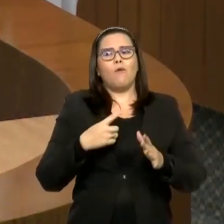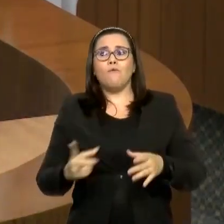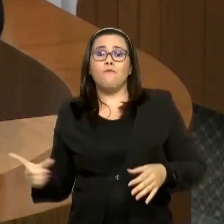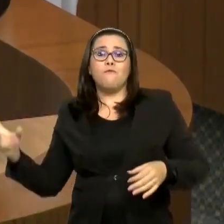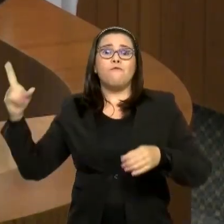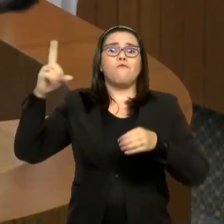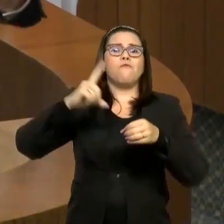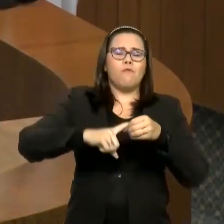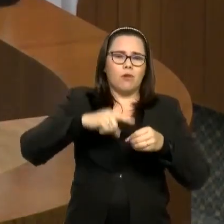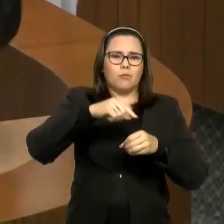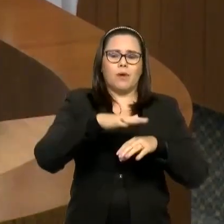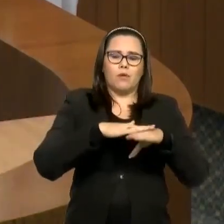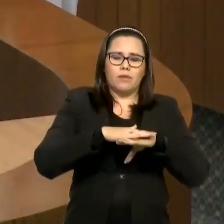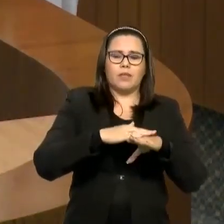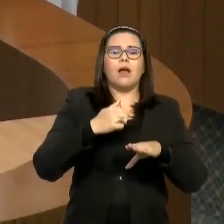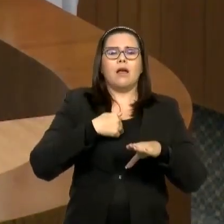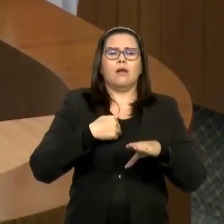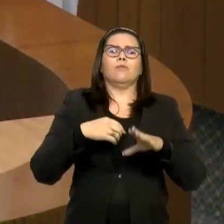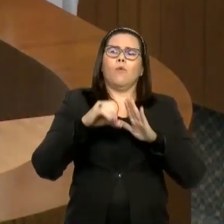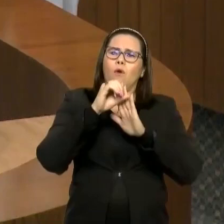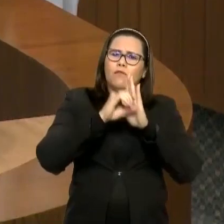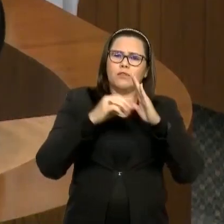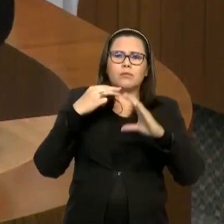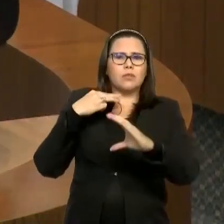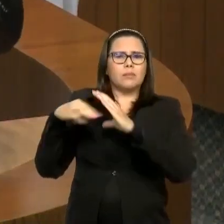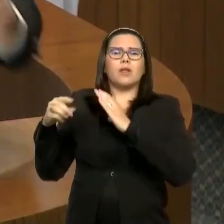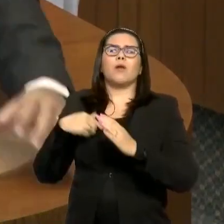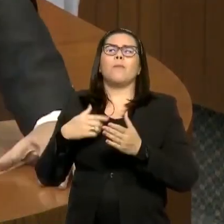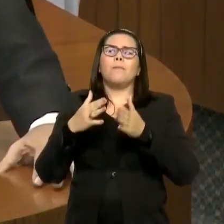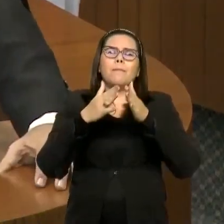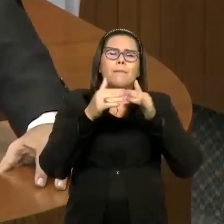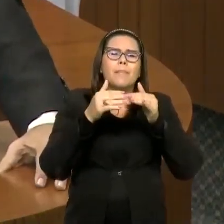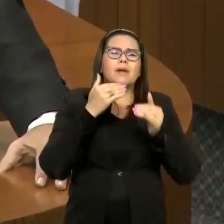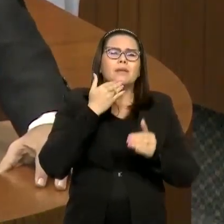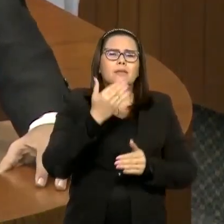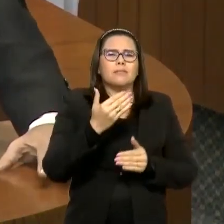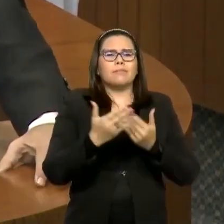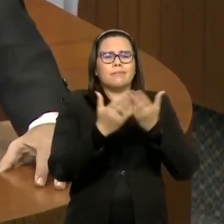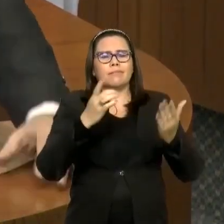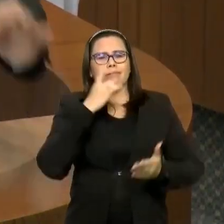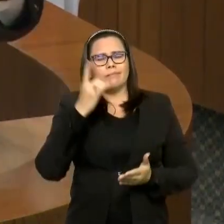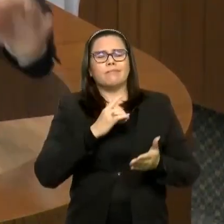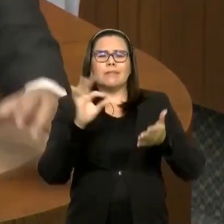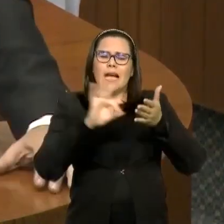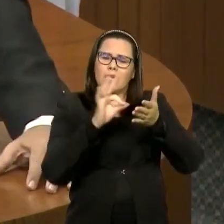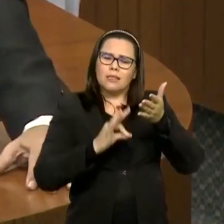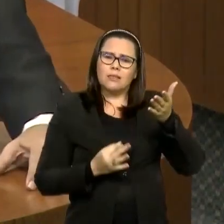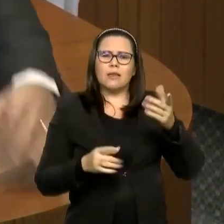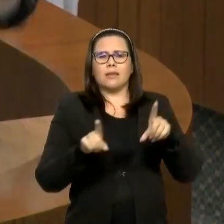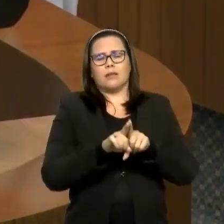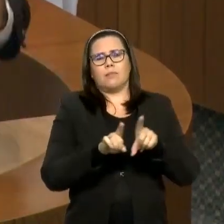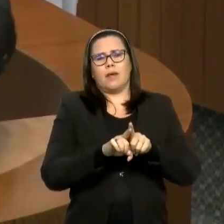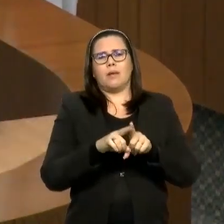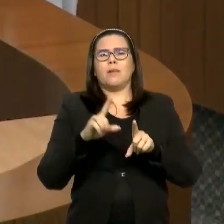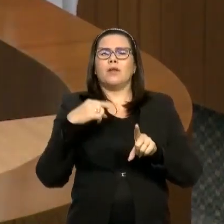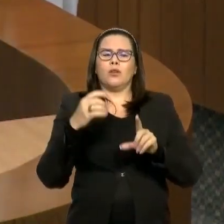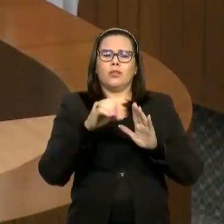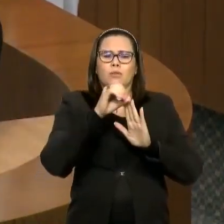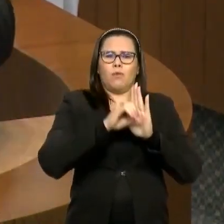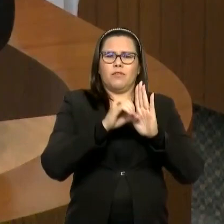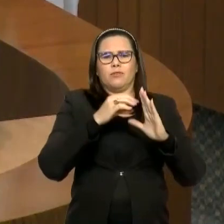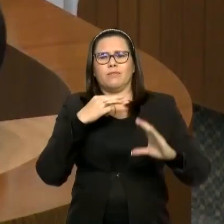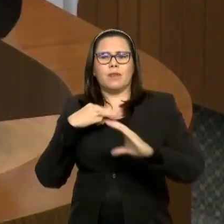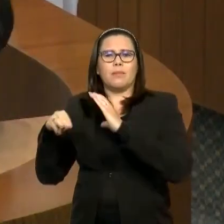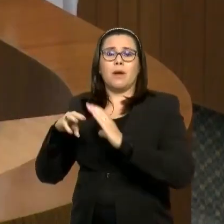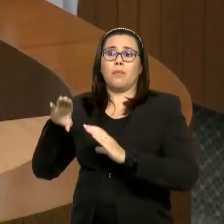Estamos encaminhando um ofício e quero pedir a assinatura de vocês para o Conselho Administrativo de Defesa Econômica, para o CAD, para que nós possamos